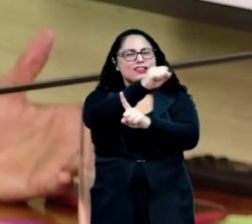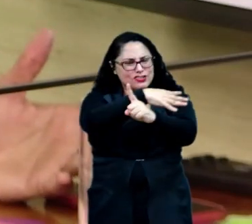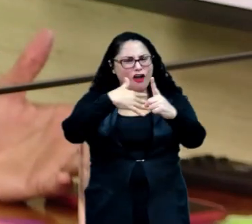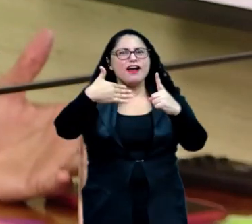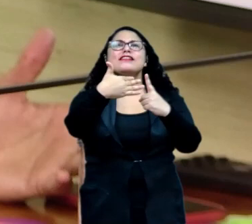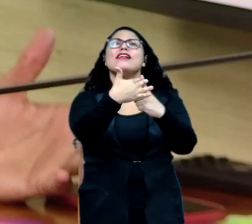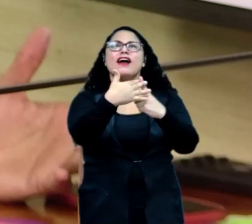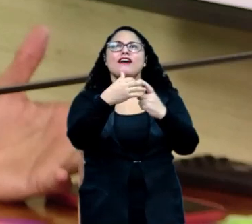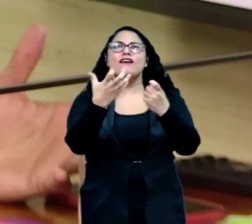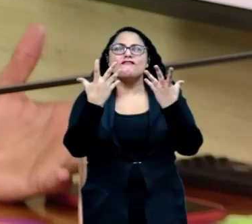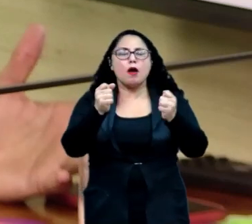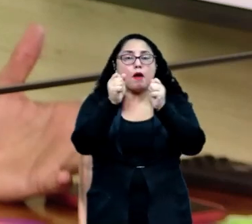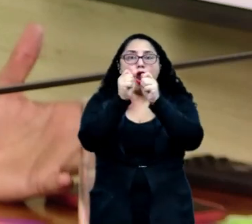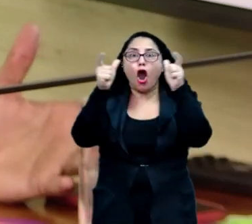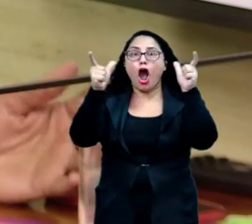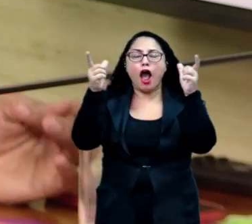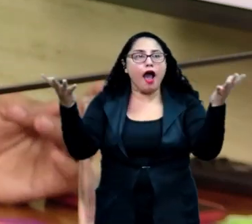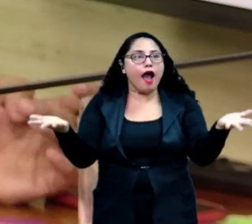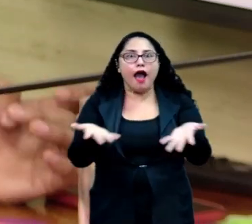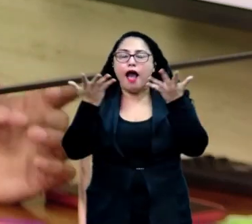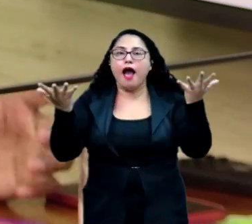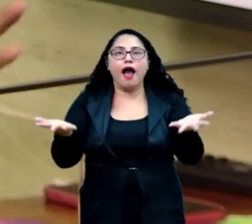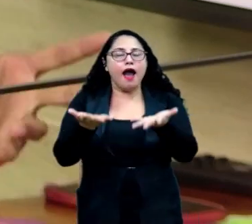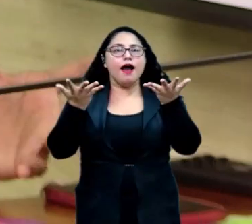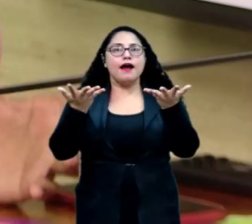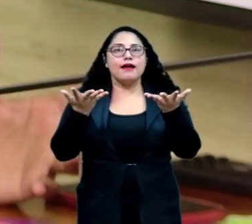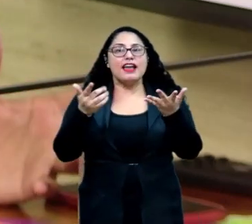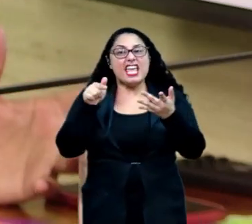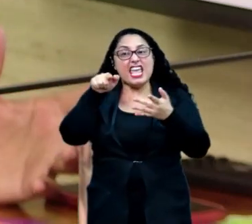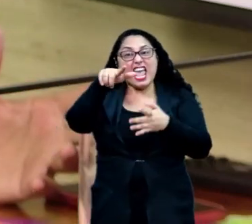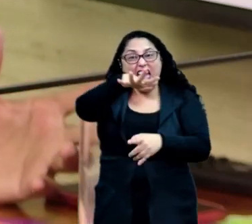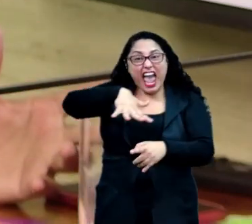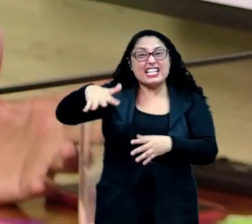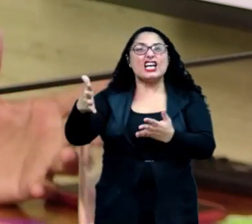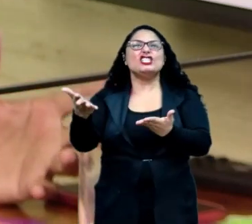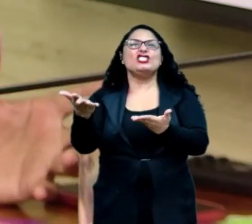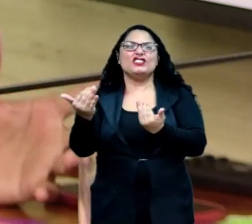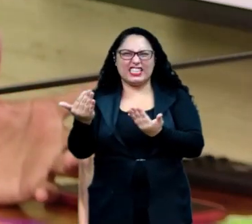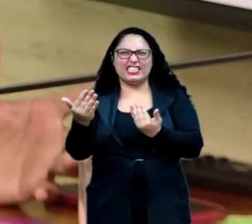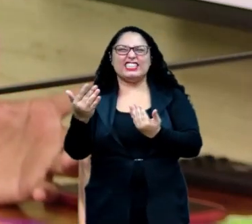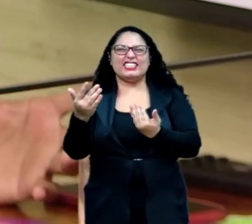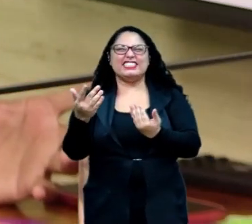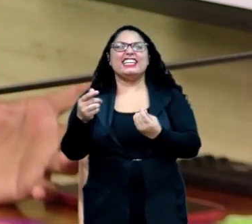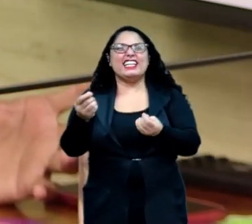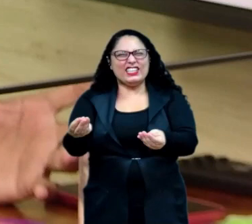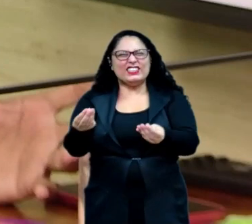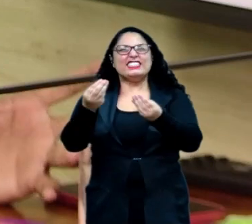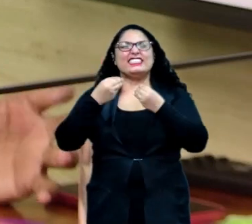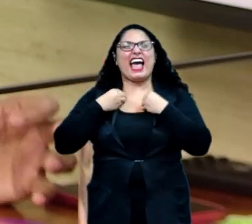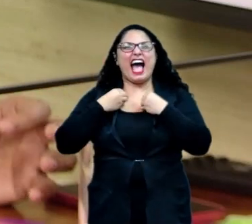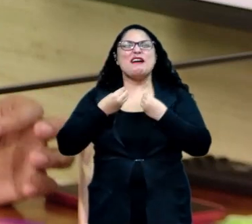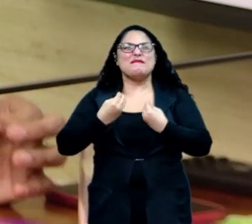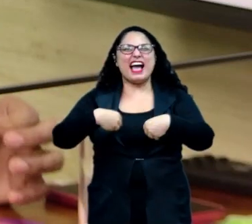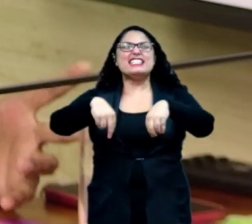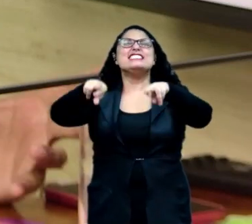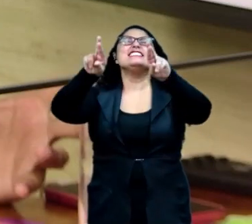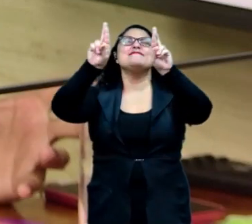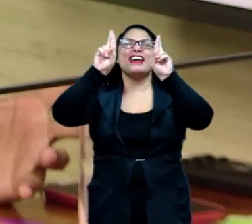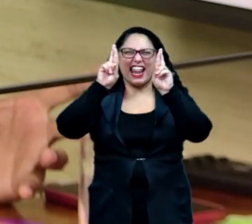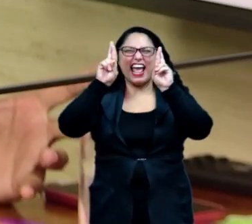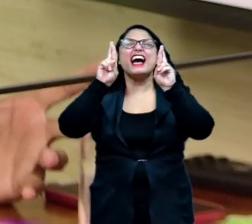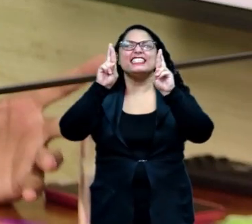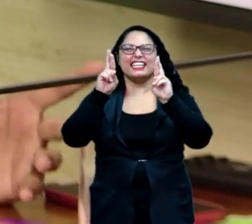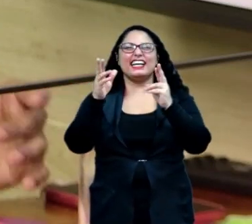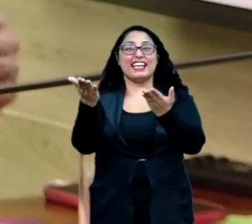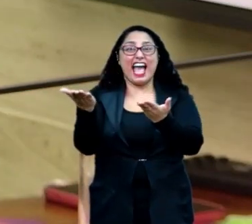né? Vamos acordar, vamos despertar. E essa juventude, ela faz a gente ter também mais esperança, né? Porque é uma